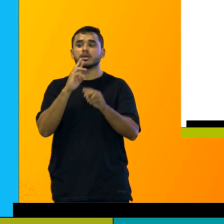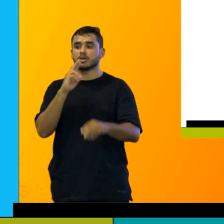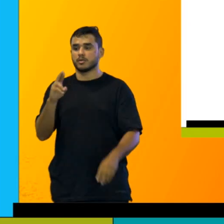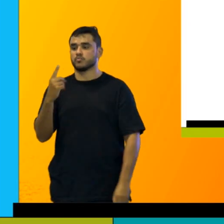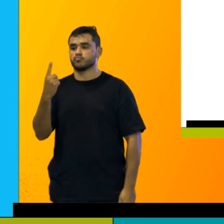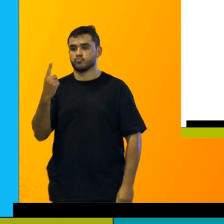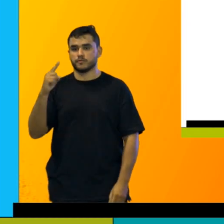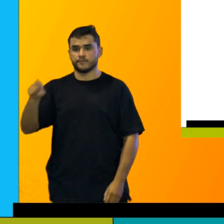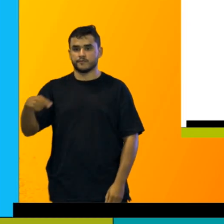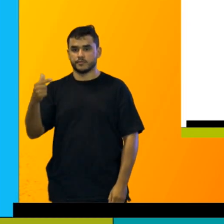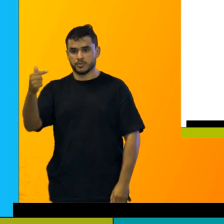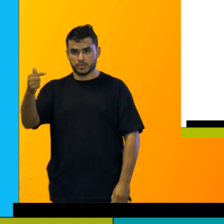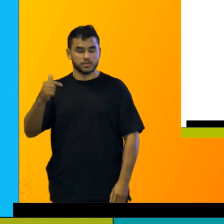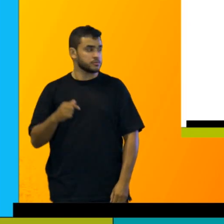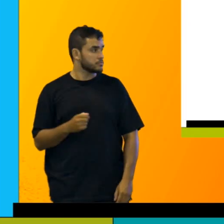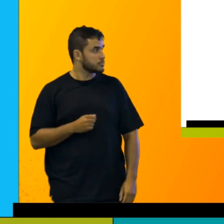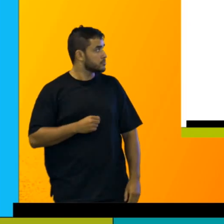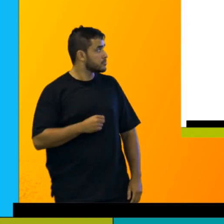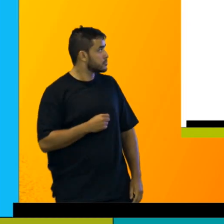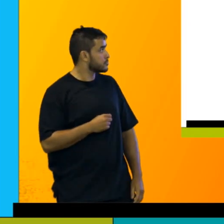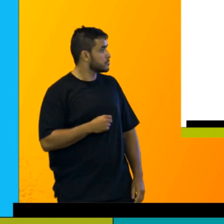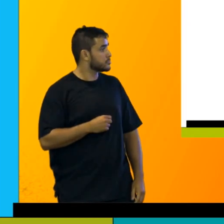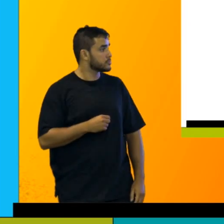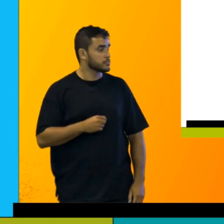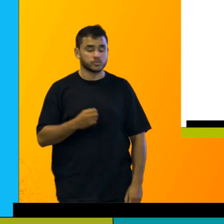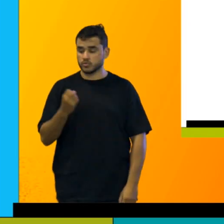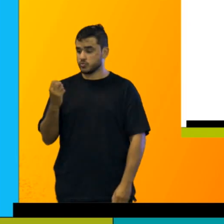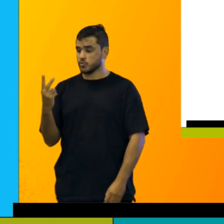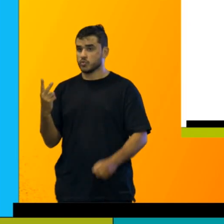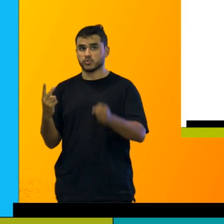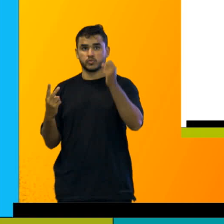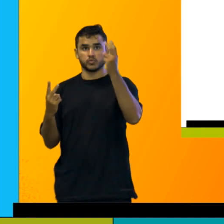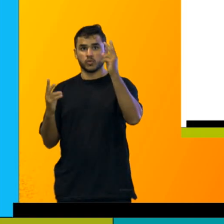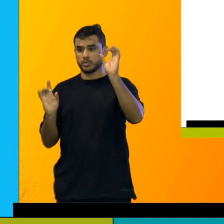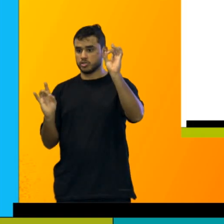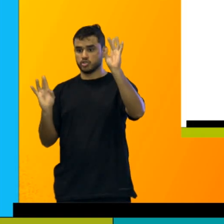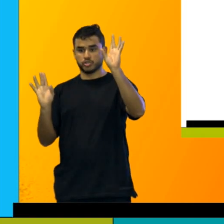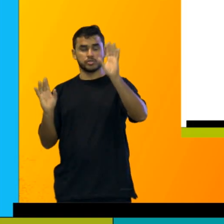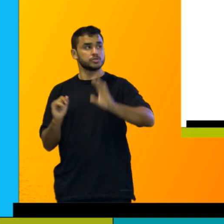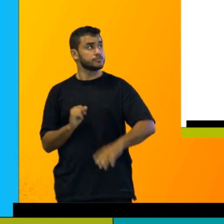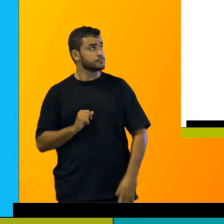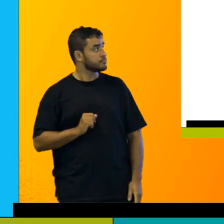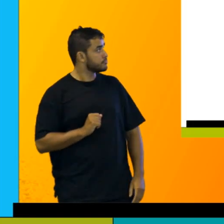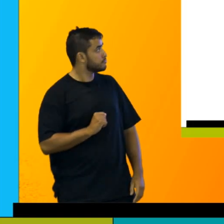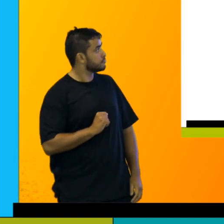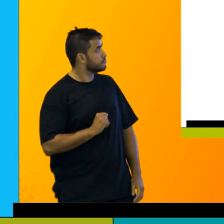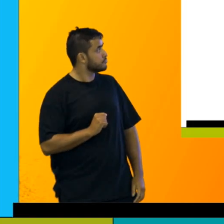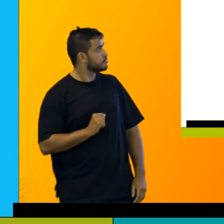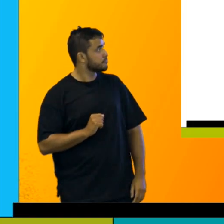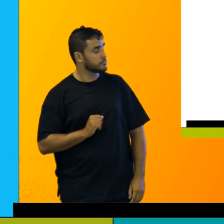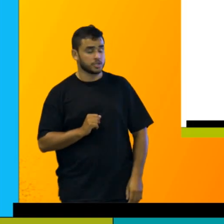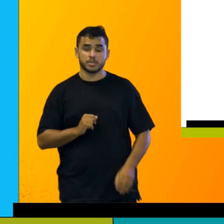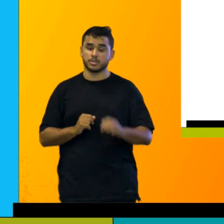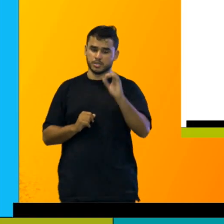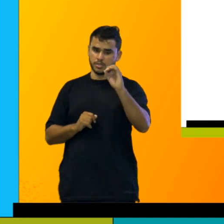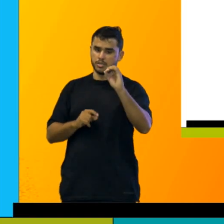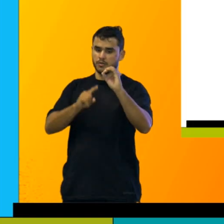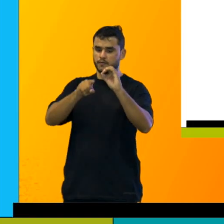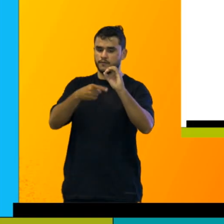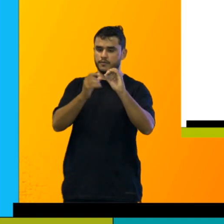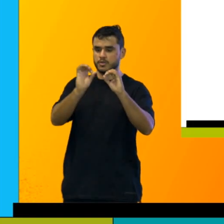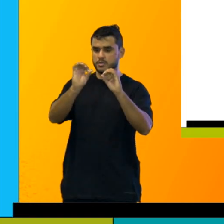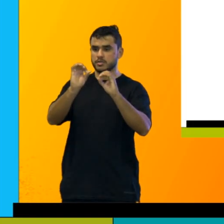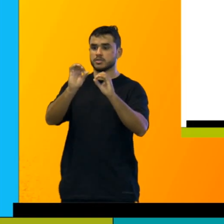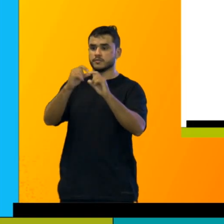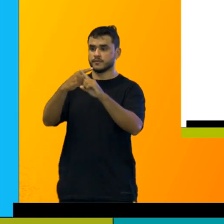1,7. Eu posso cortar esse 2 com esse 2, ó. Fica 0,6 vezes 1,7